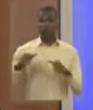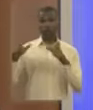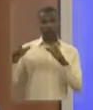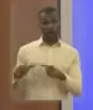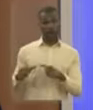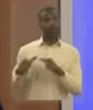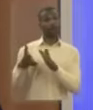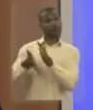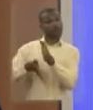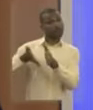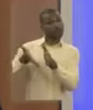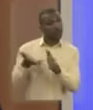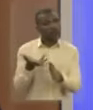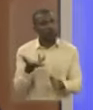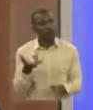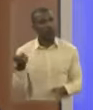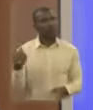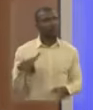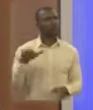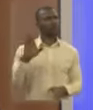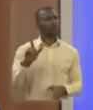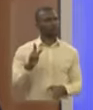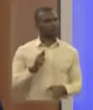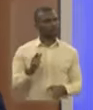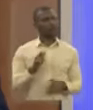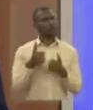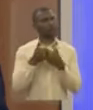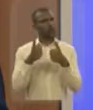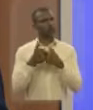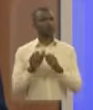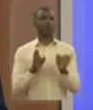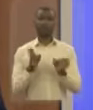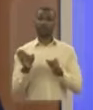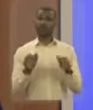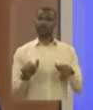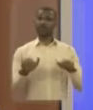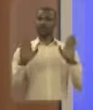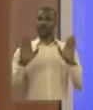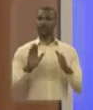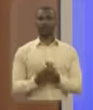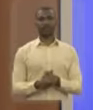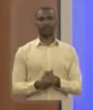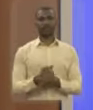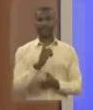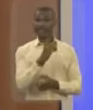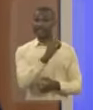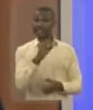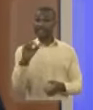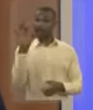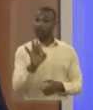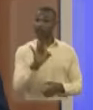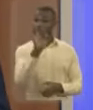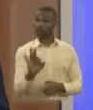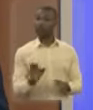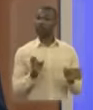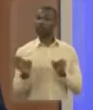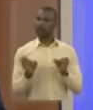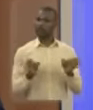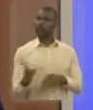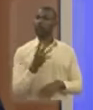trem com mais qualidade que a gente temha uma Frota mais acessível né 100% de acessibilidade nos